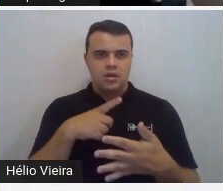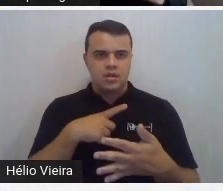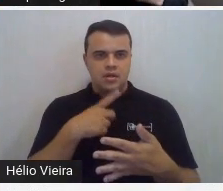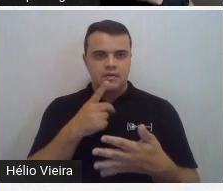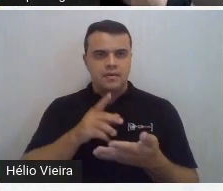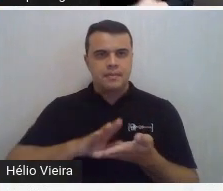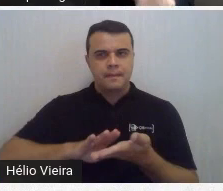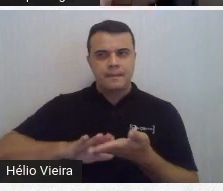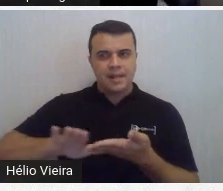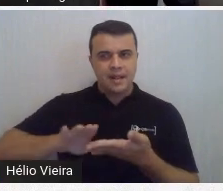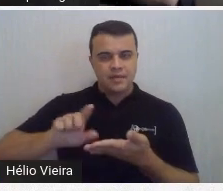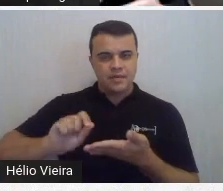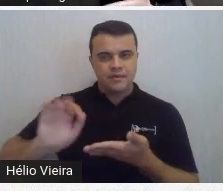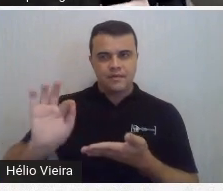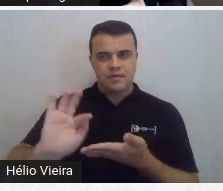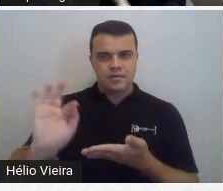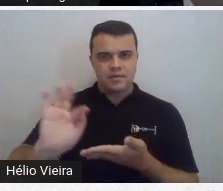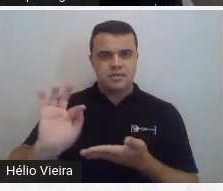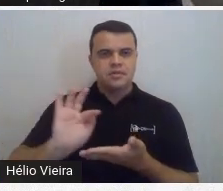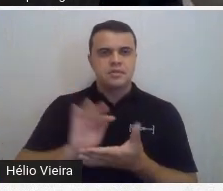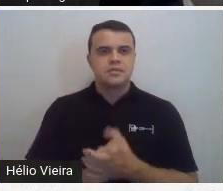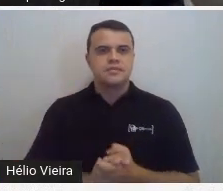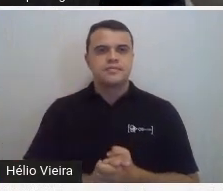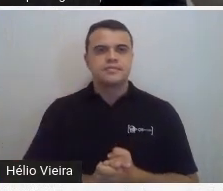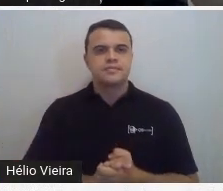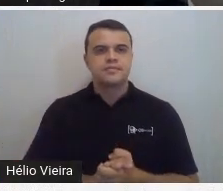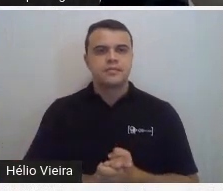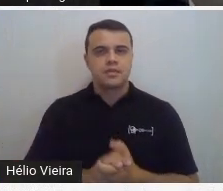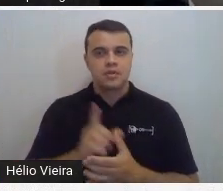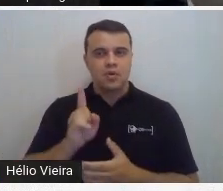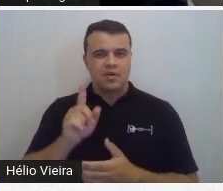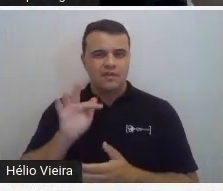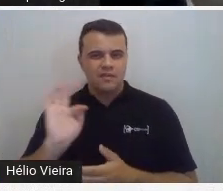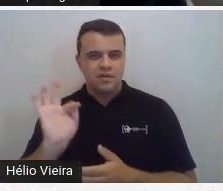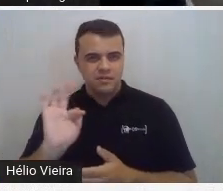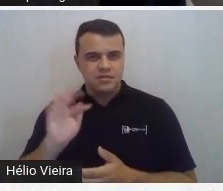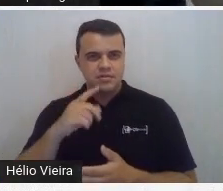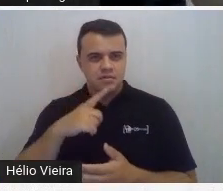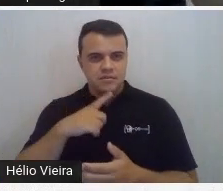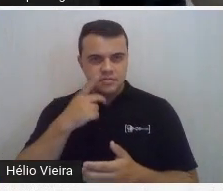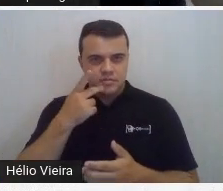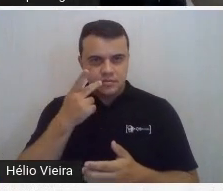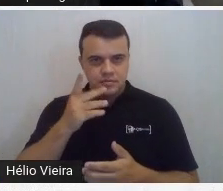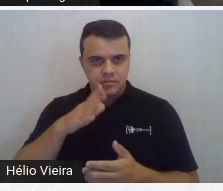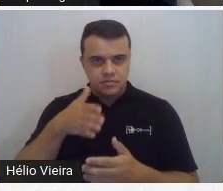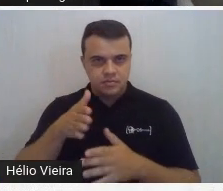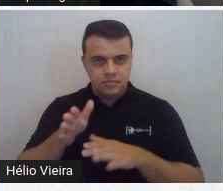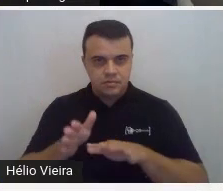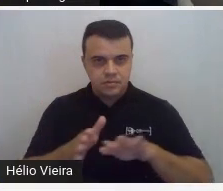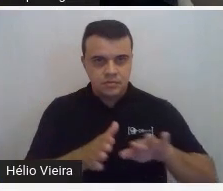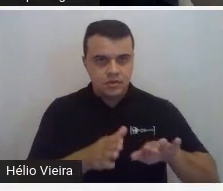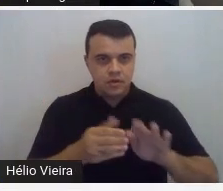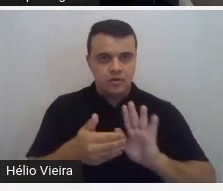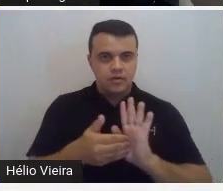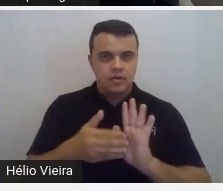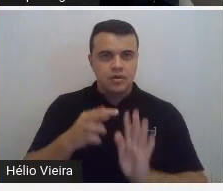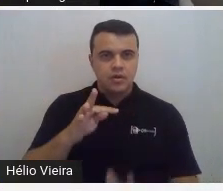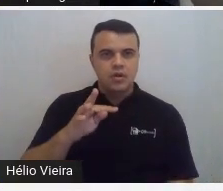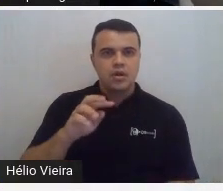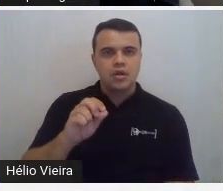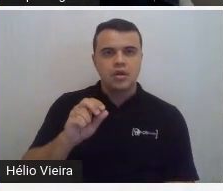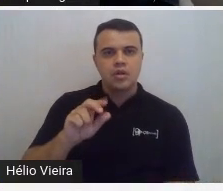mandava para a França, né, então isso chegou a Paris, a gente já vai falar disso. Por fim,